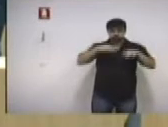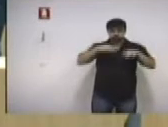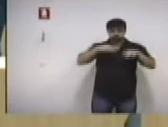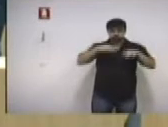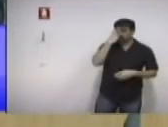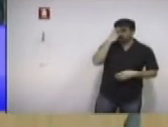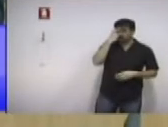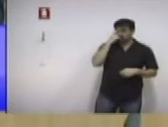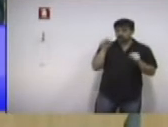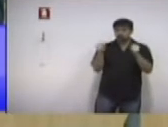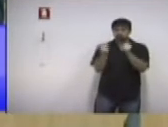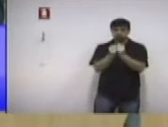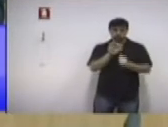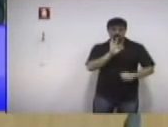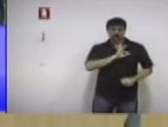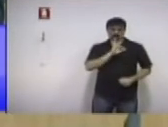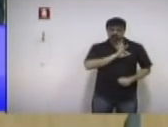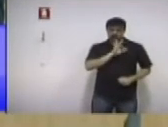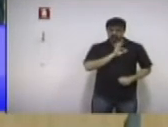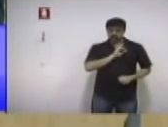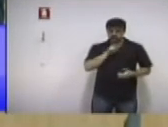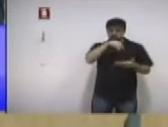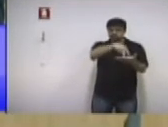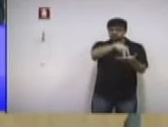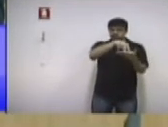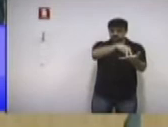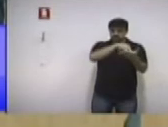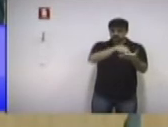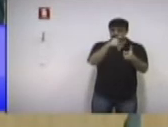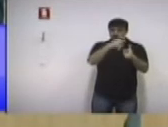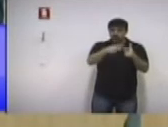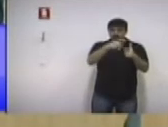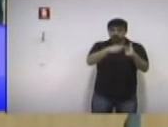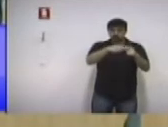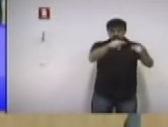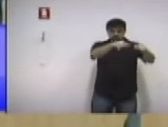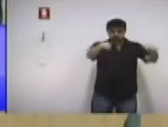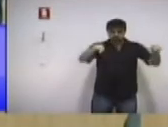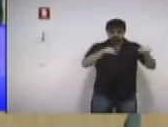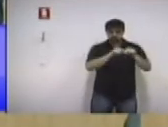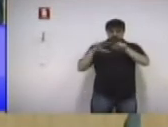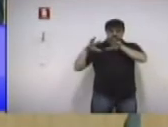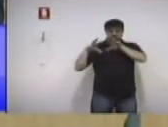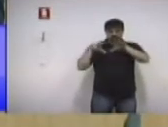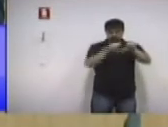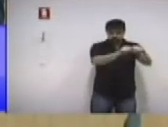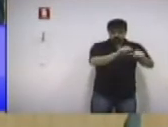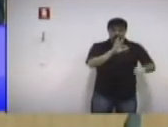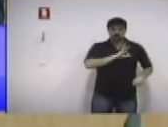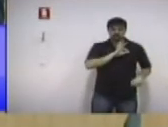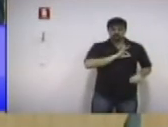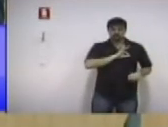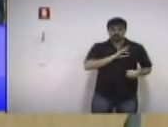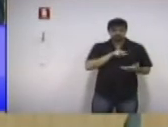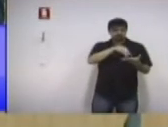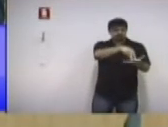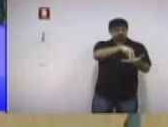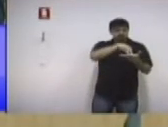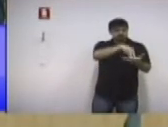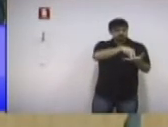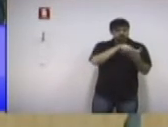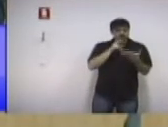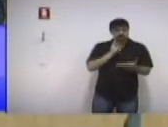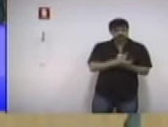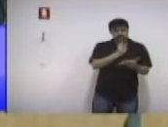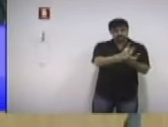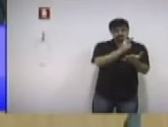pela junto com a polícia civil e foi resolvido e todos os problemas que vem acontecendo a nossa guarda vem atuando em cima